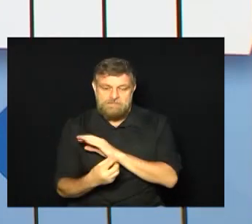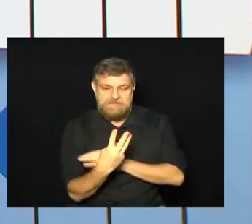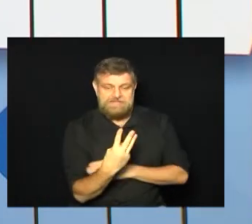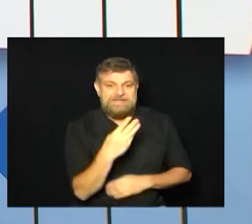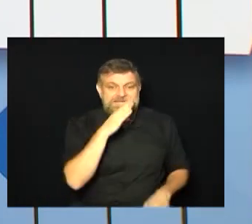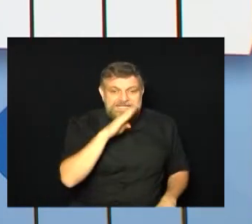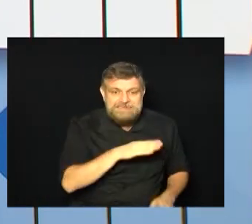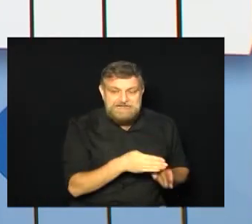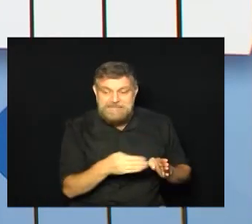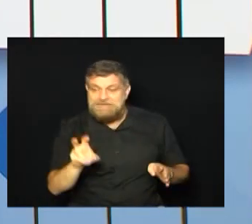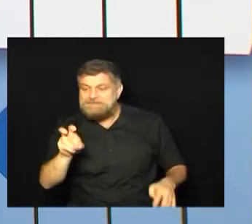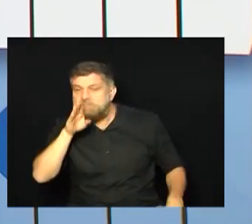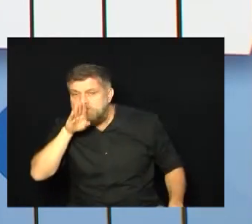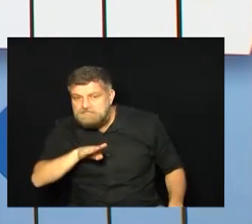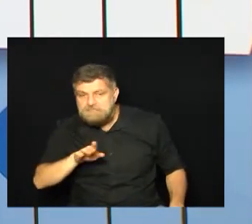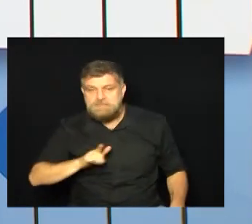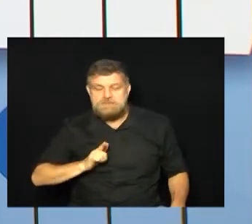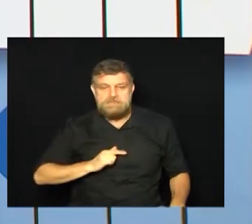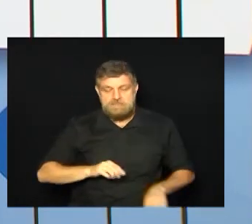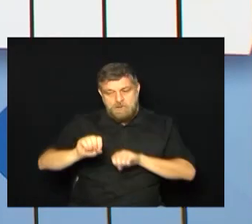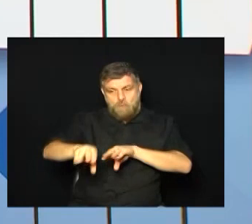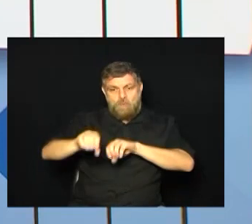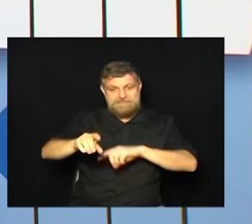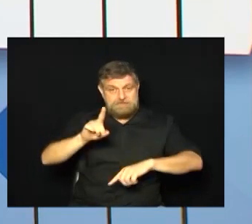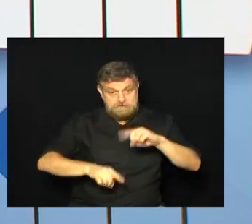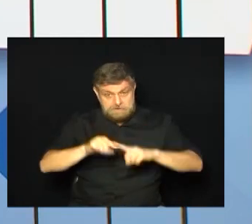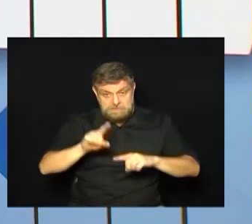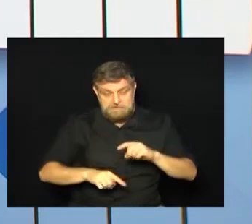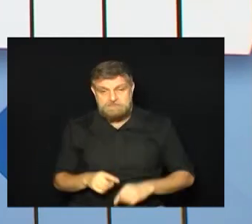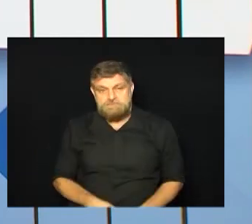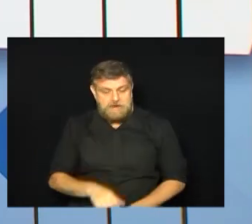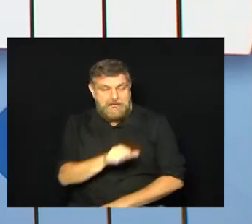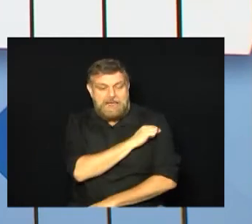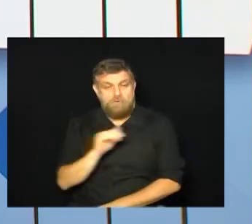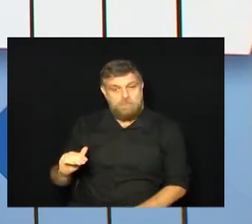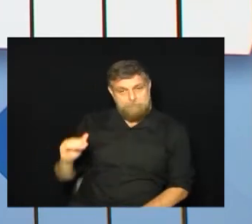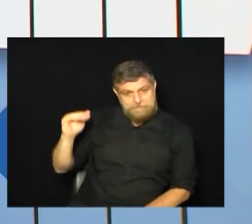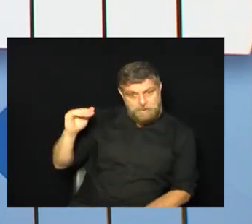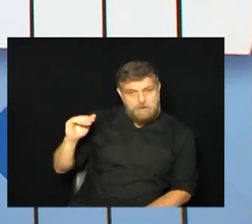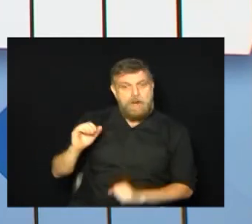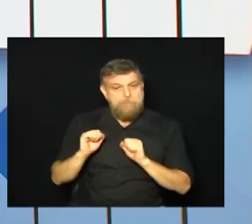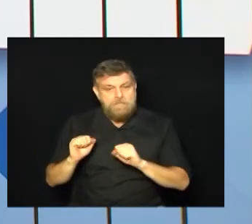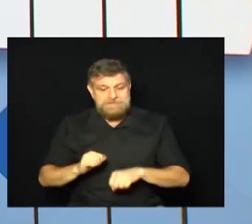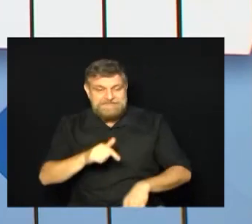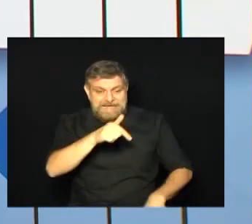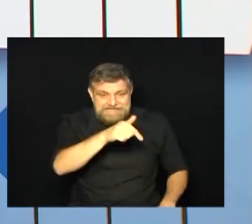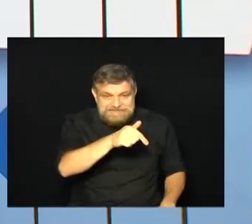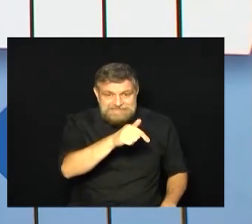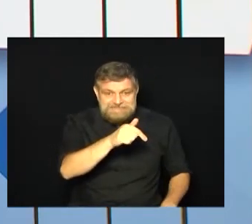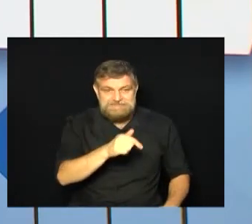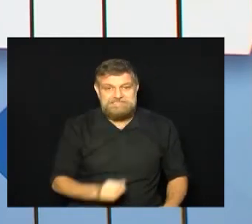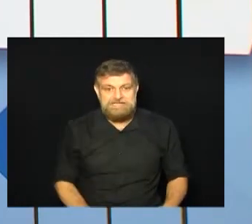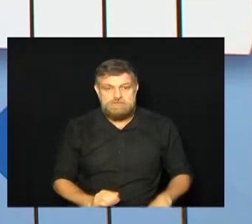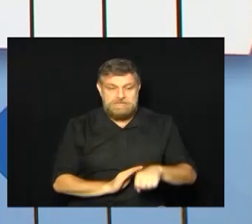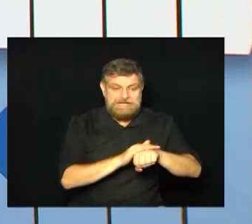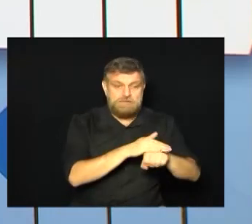5 horas da tarde. Quanto às aulas de instrumento, que são para os estudantes um pouco maiores, elas vão das 7 às